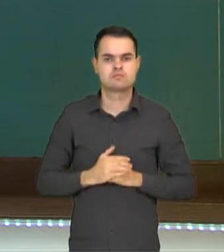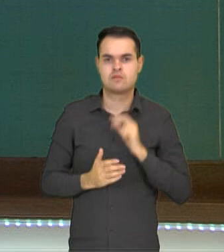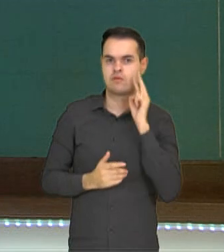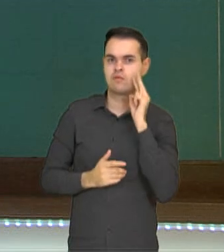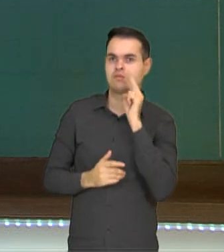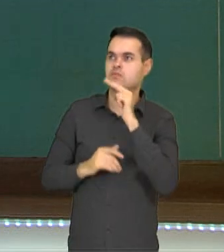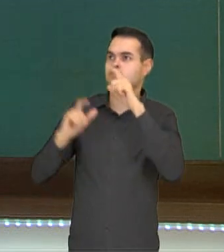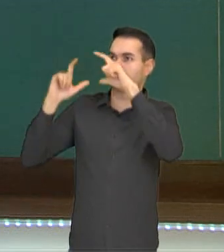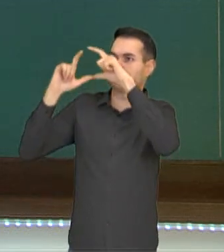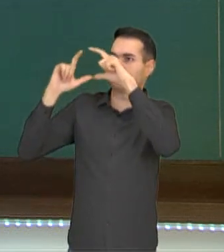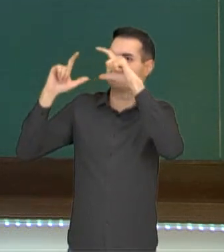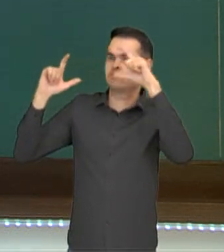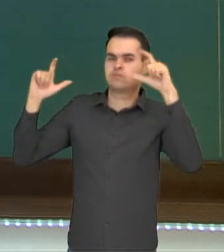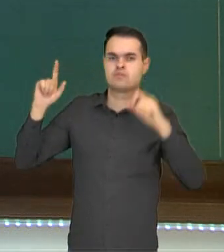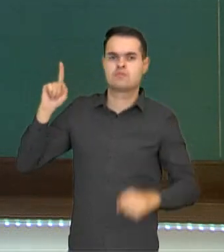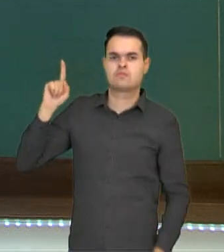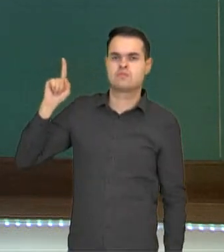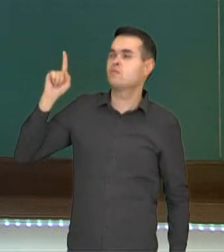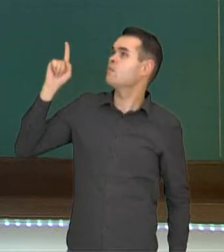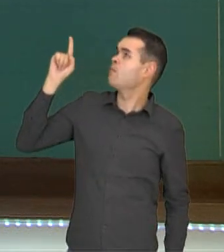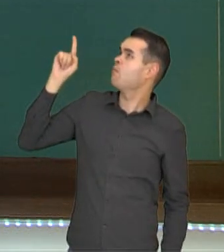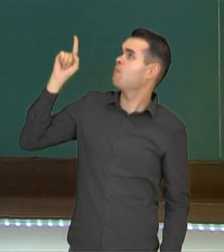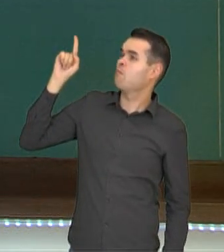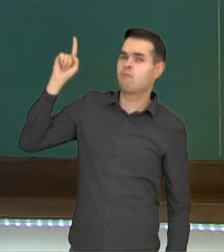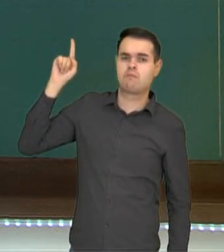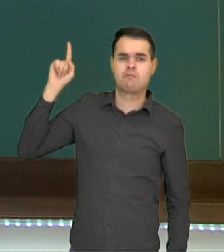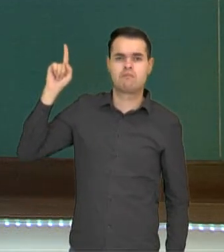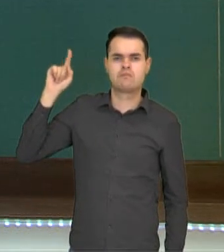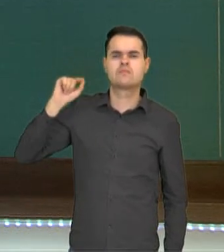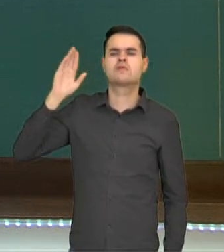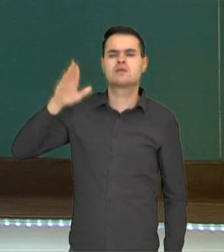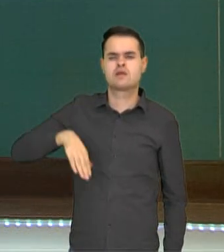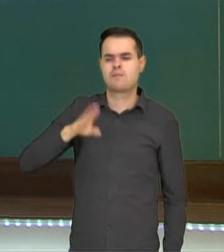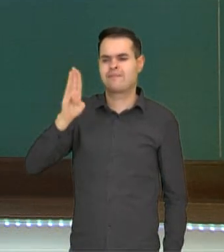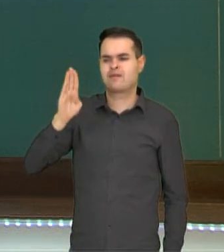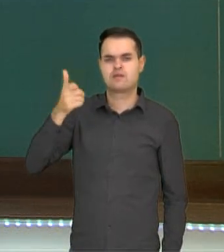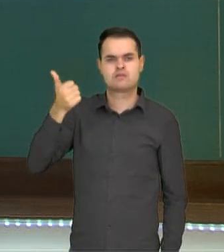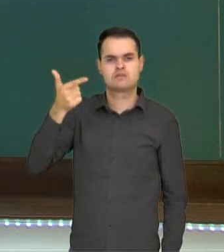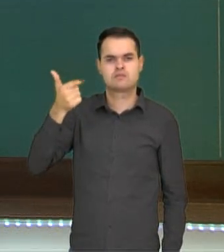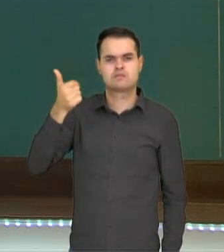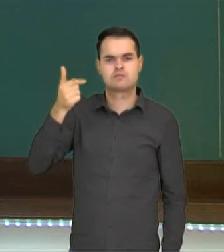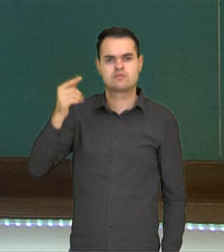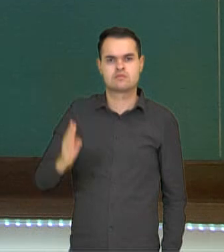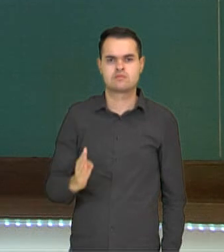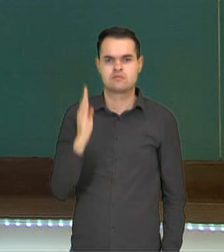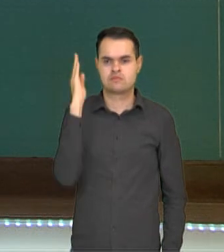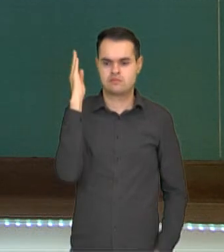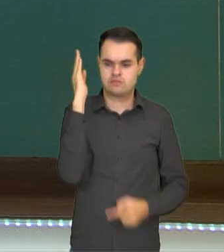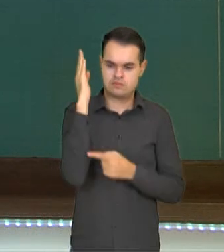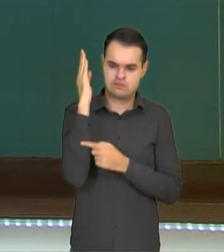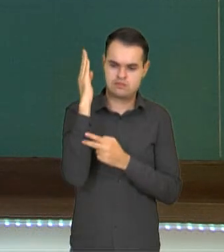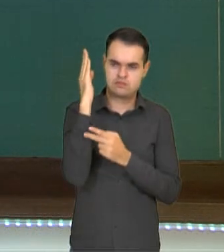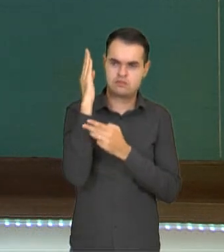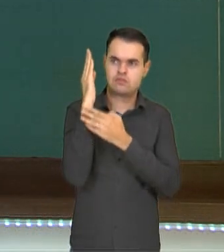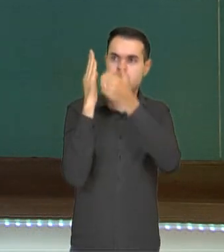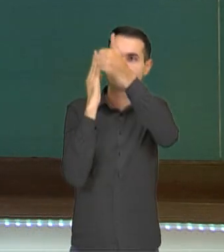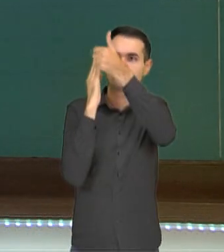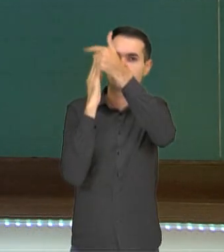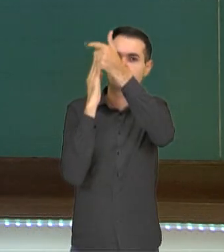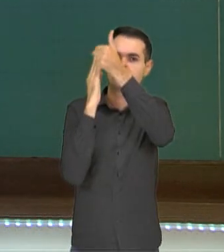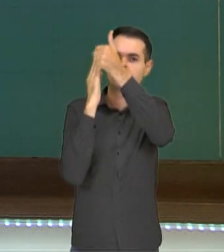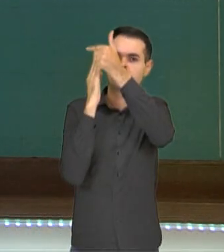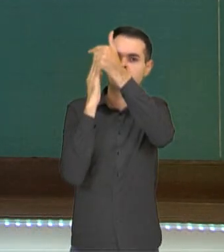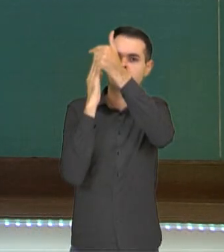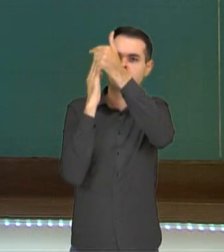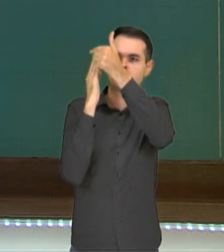função. Quem que é o b? Quem que é o coeficiente linear? É o 12. Então, ele vai passar lá no 12. Então, nós